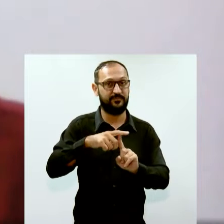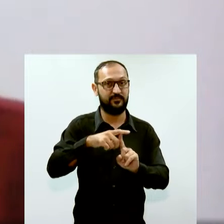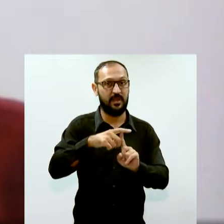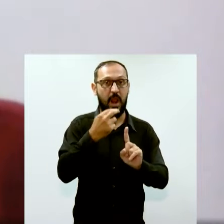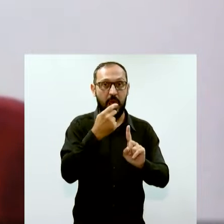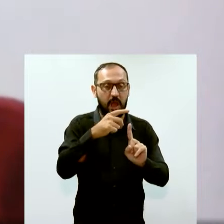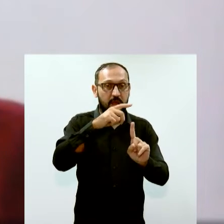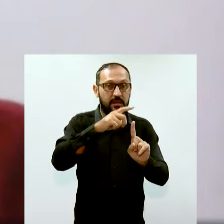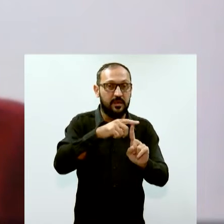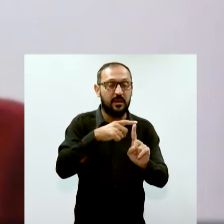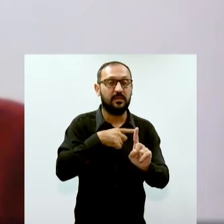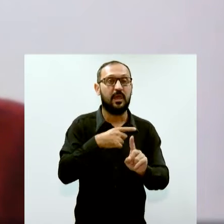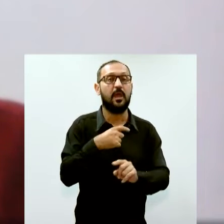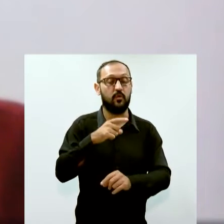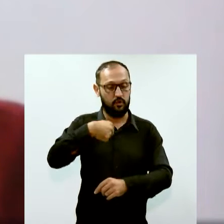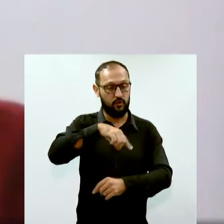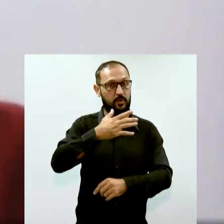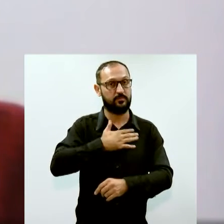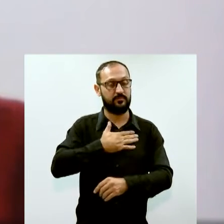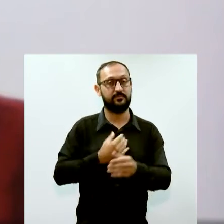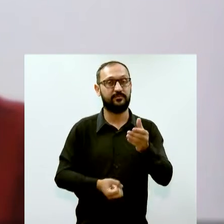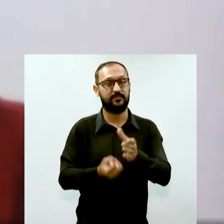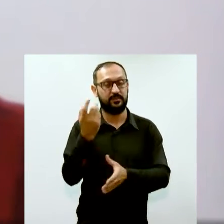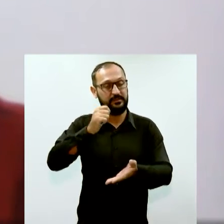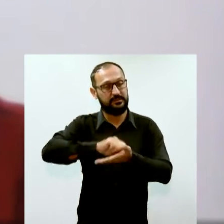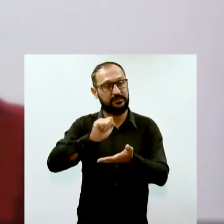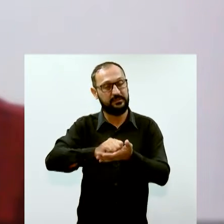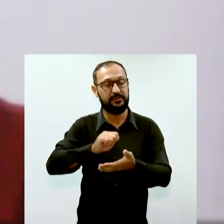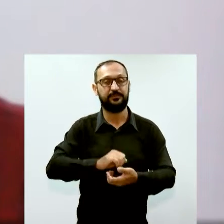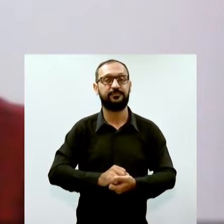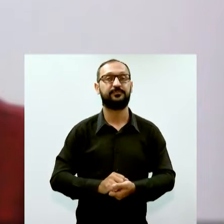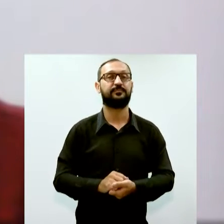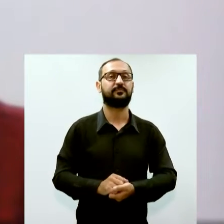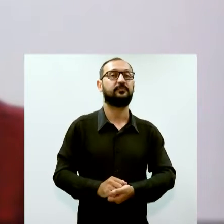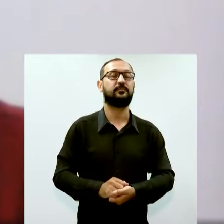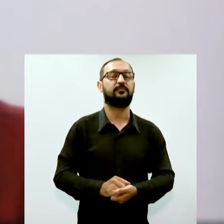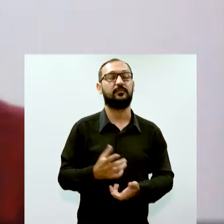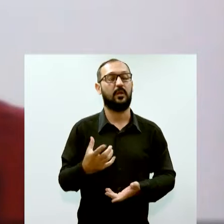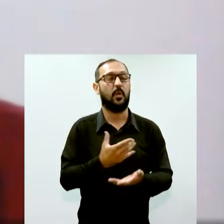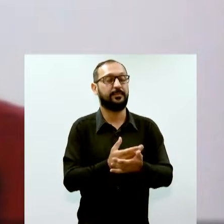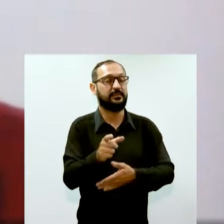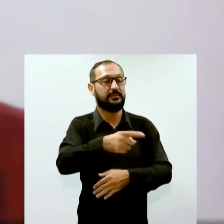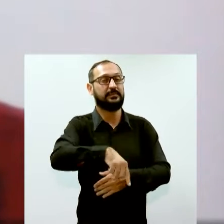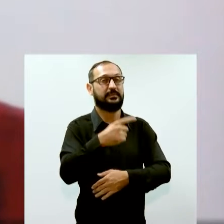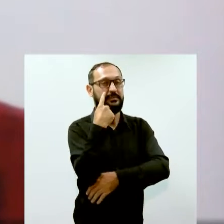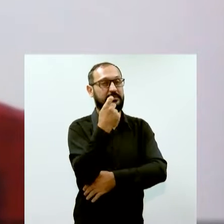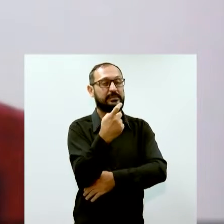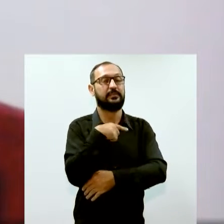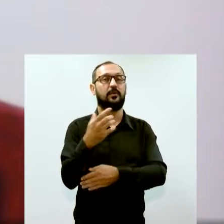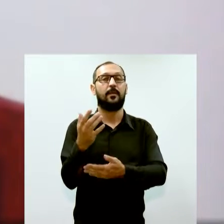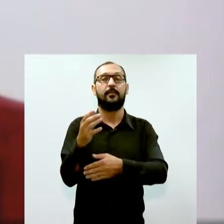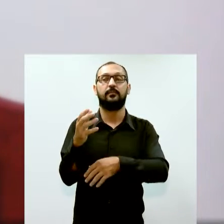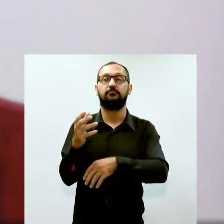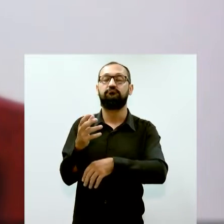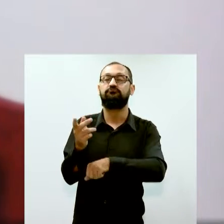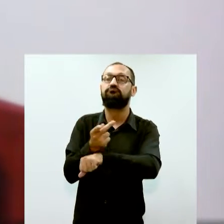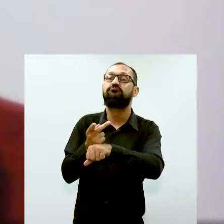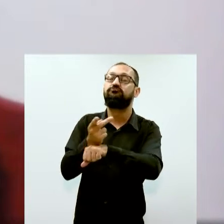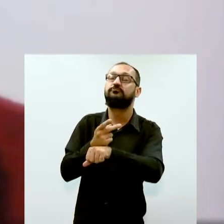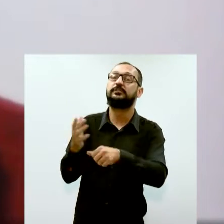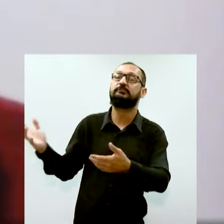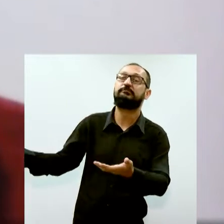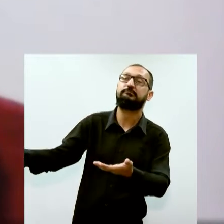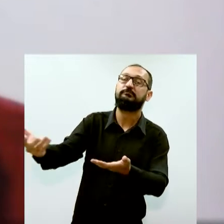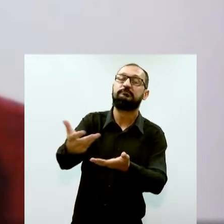terena, os que existem são os que nós produzimos, né? Então, por conta desse interesse deles, nós buscamos o apoio para